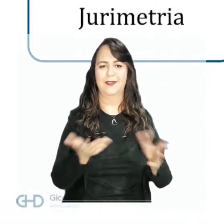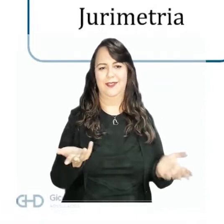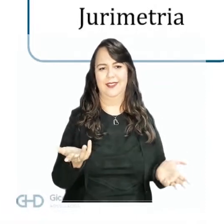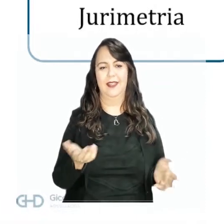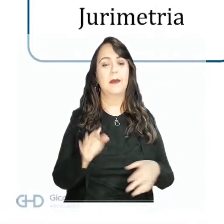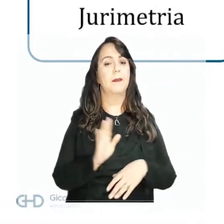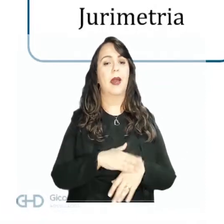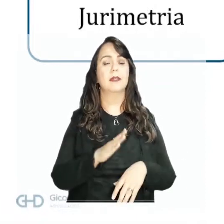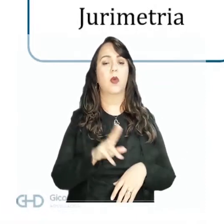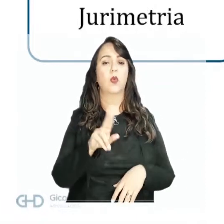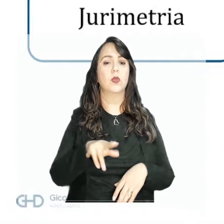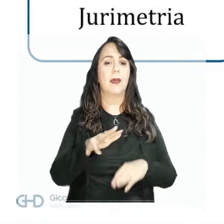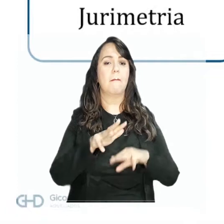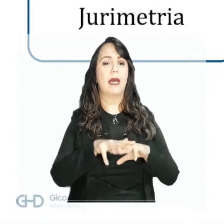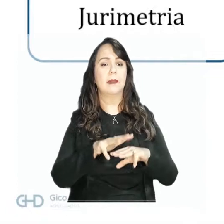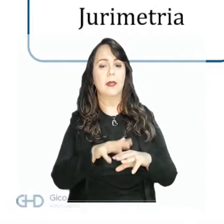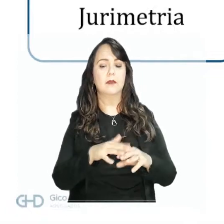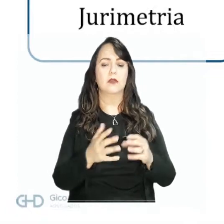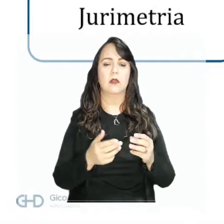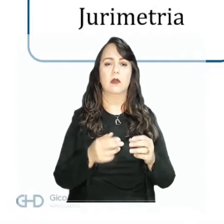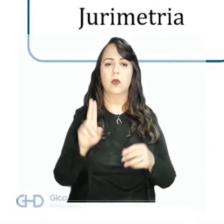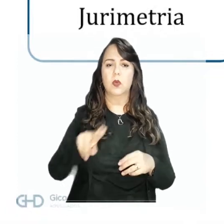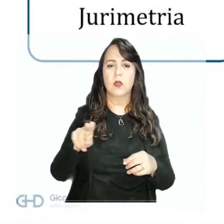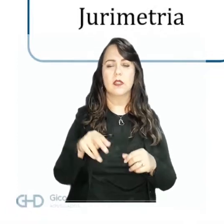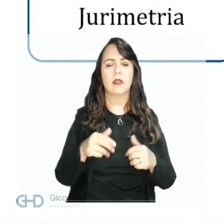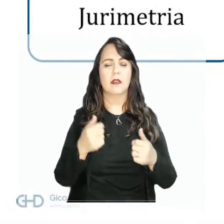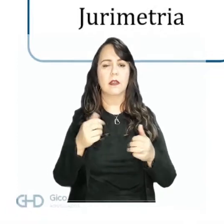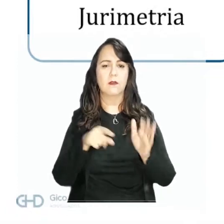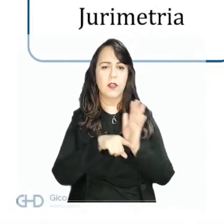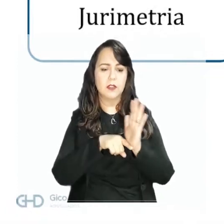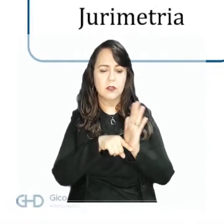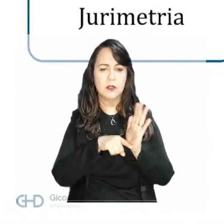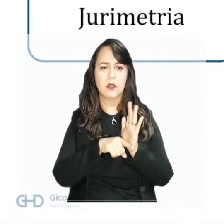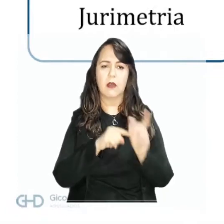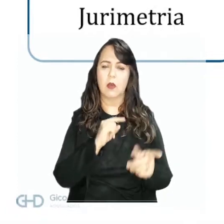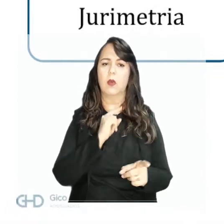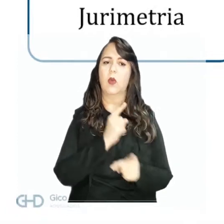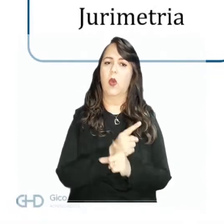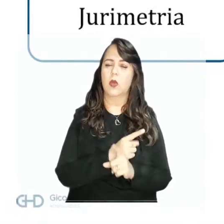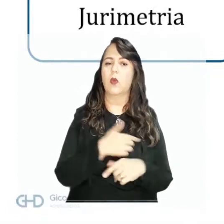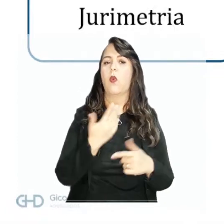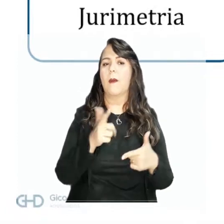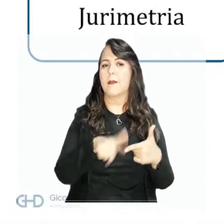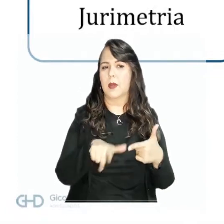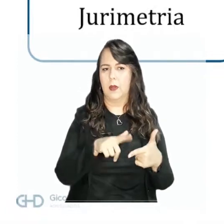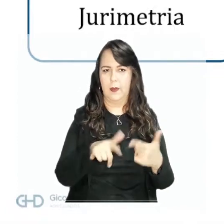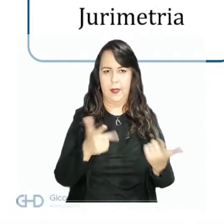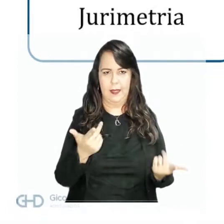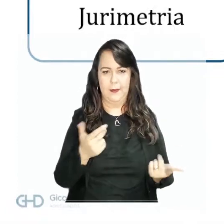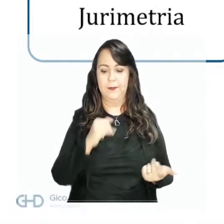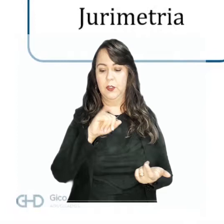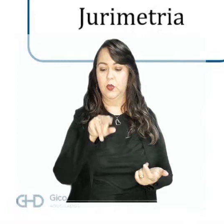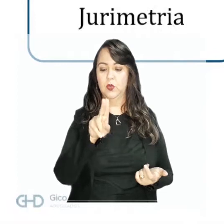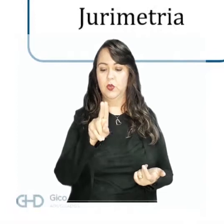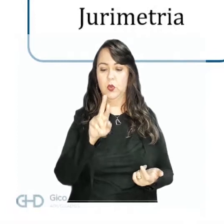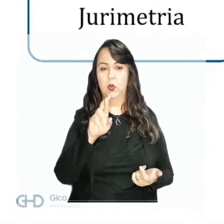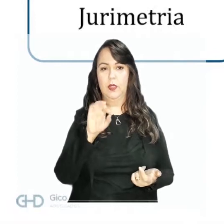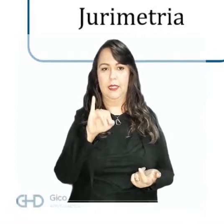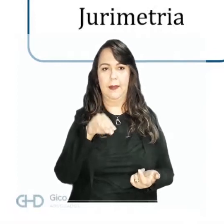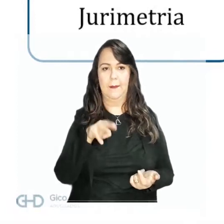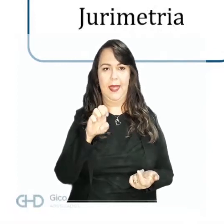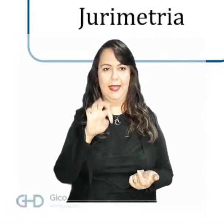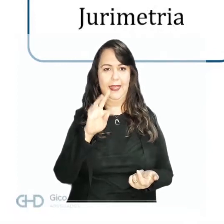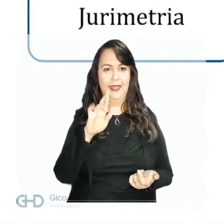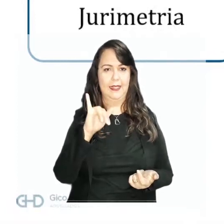direito. Então, a jurimetria em si, ela não é uma área. A jurimetria em si, ela não é uma área do